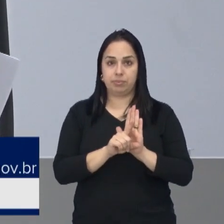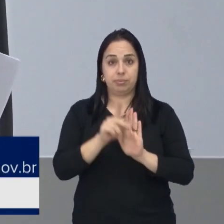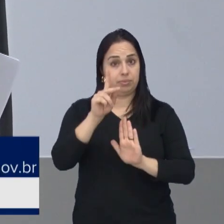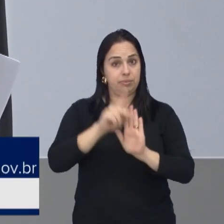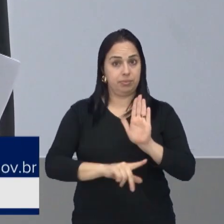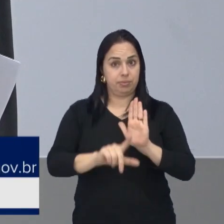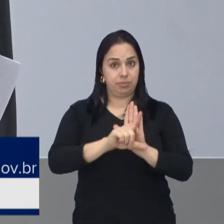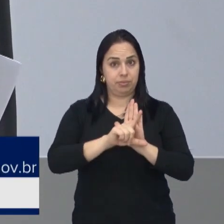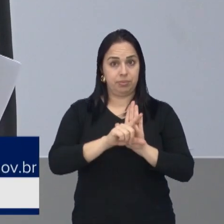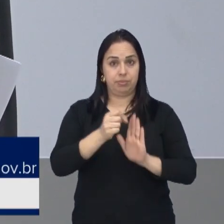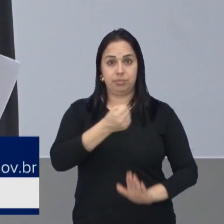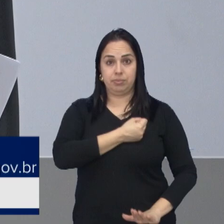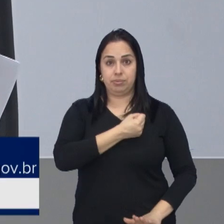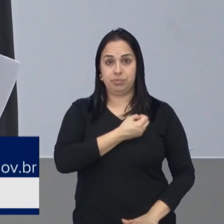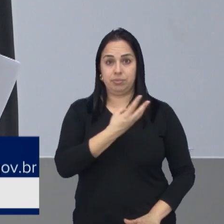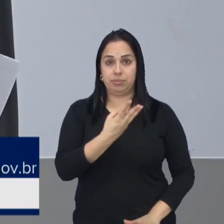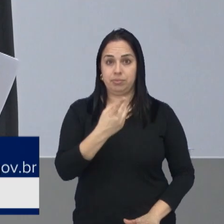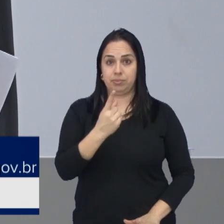Projeto de lei número